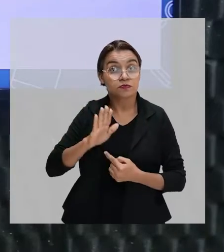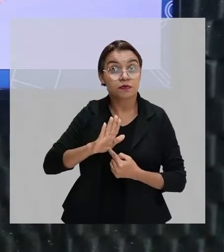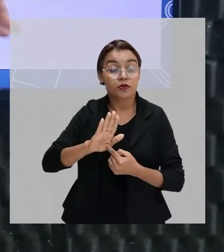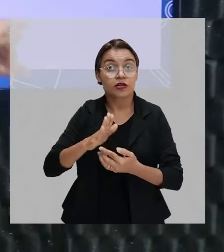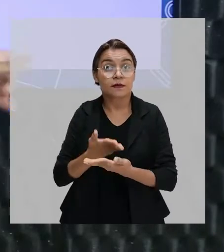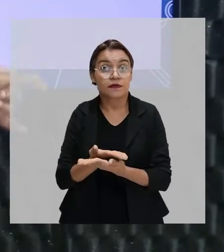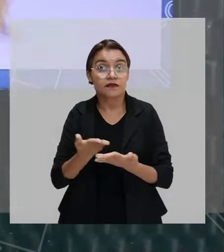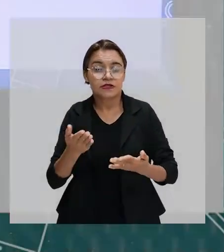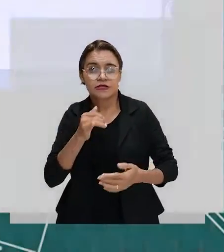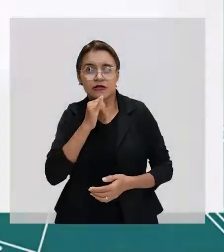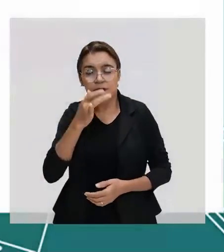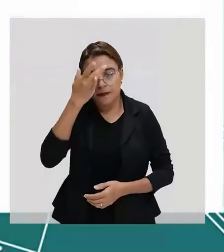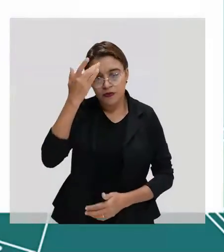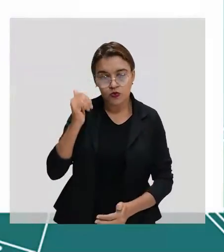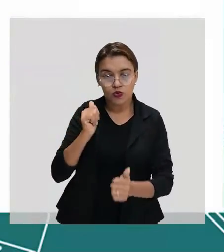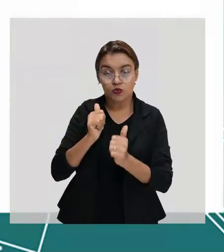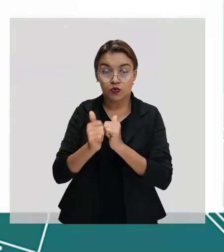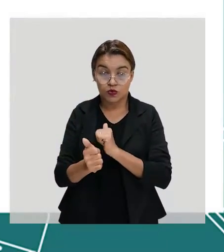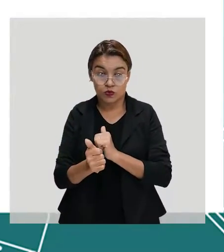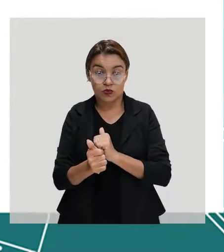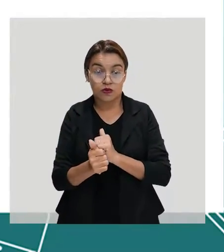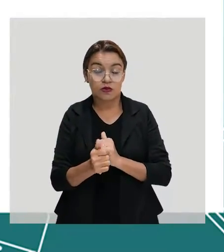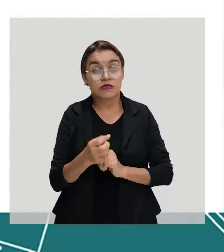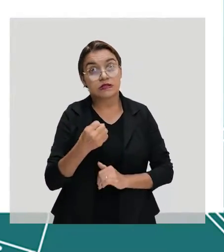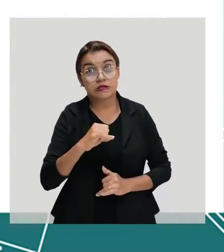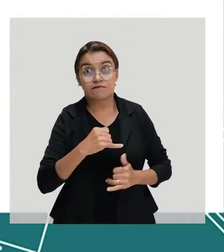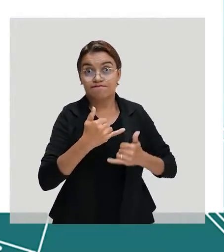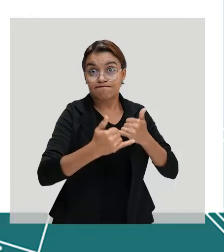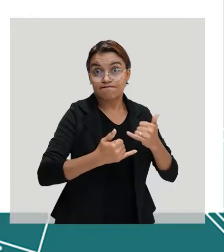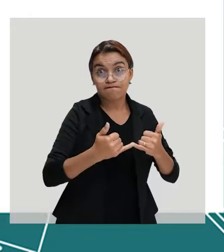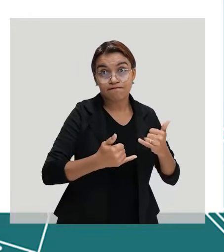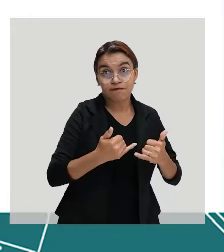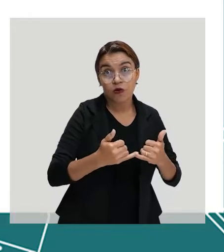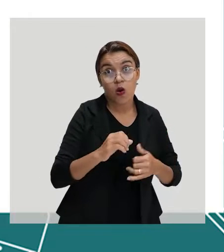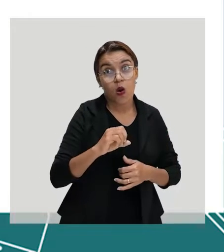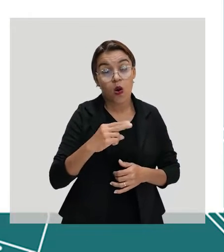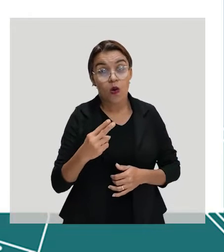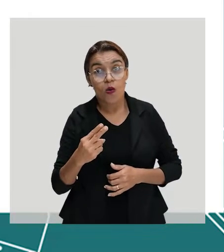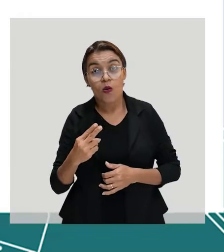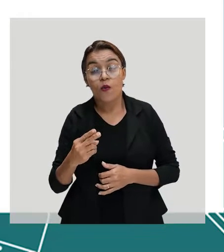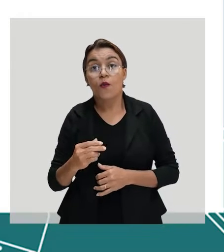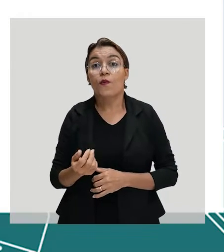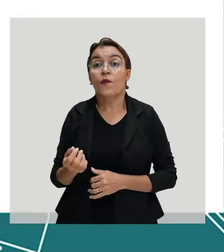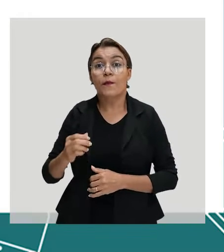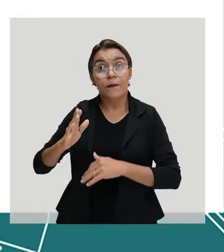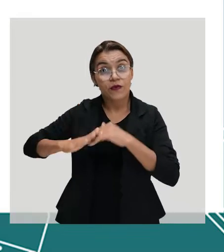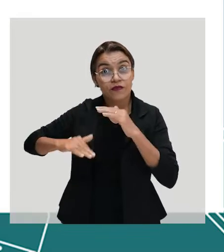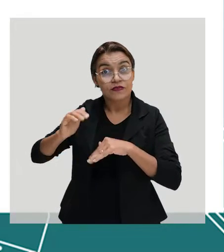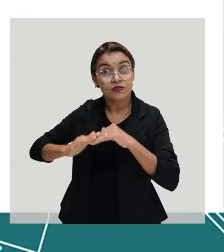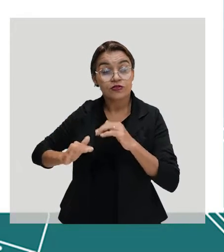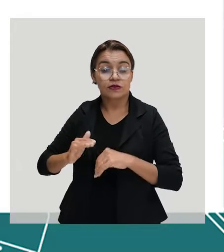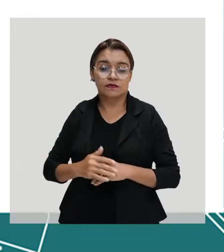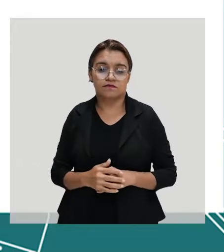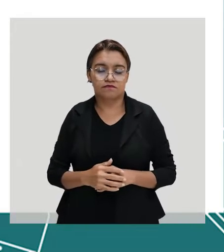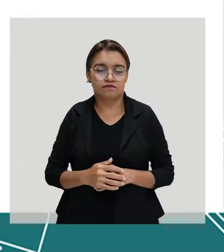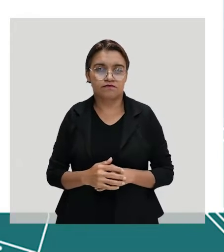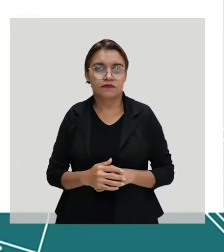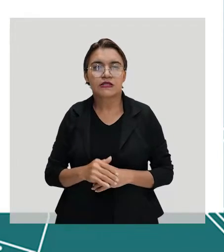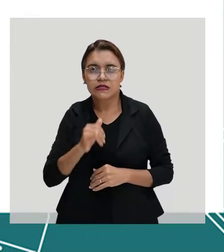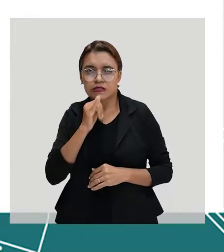de um atleta amador ou profissional porque eu sempre trago para a próximo de nós